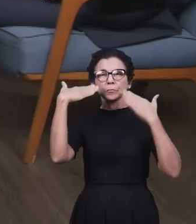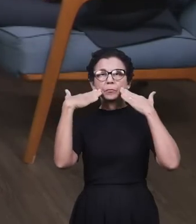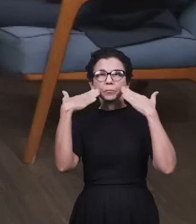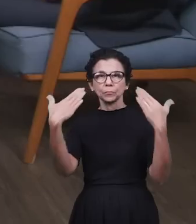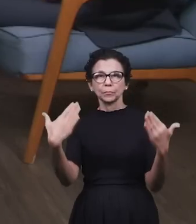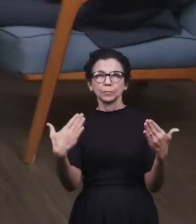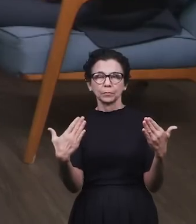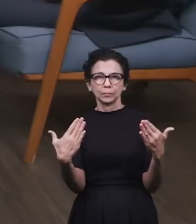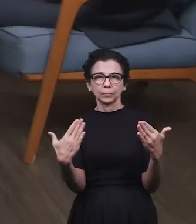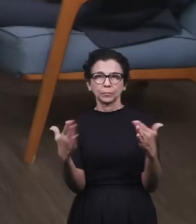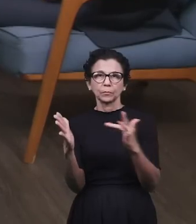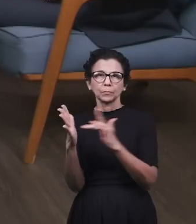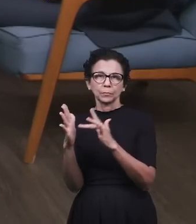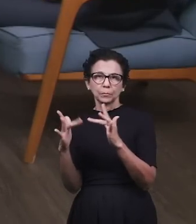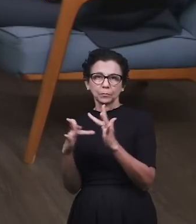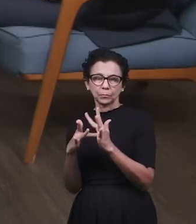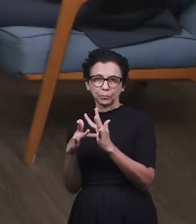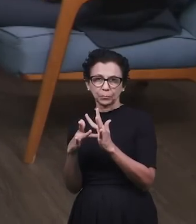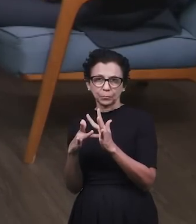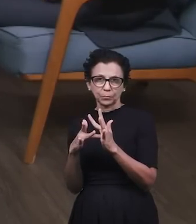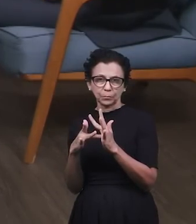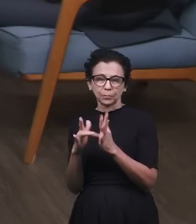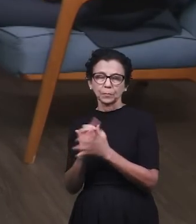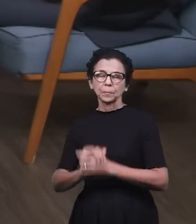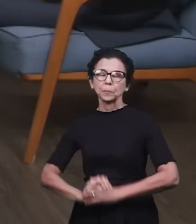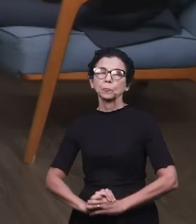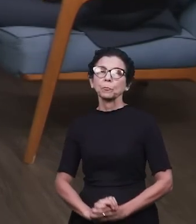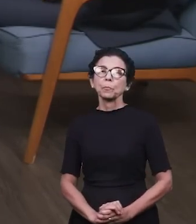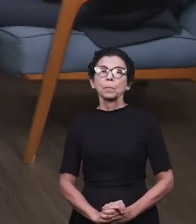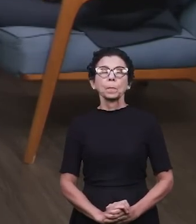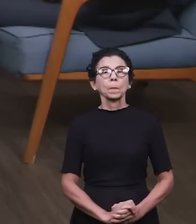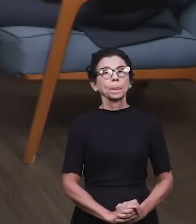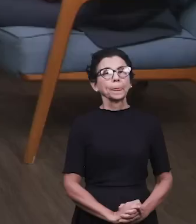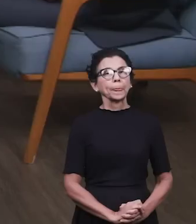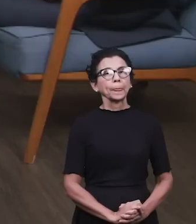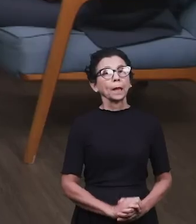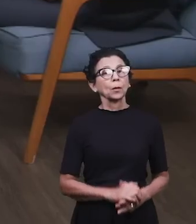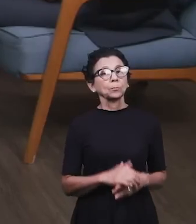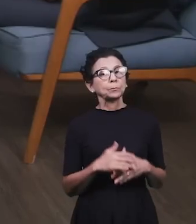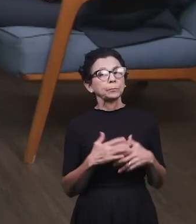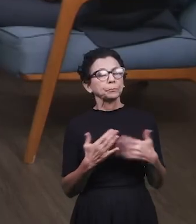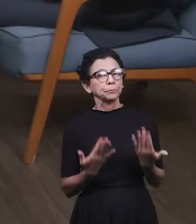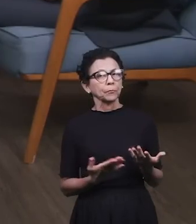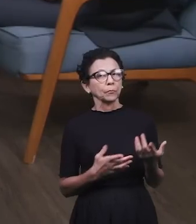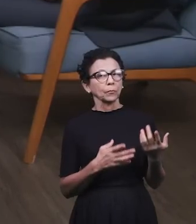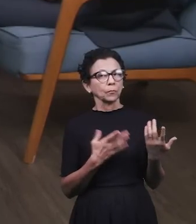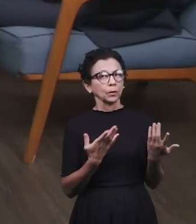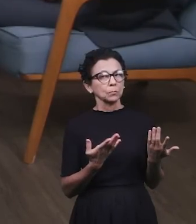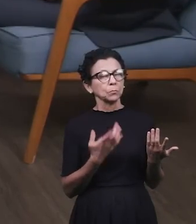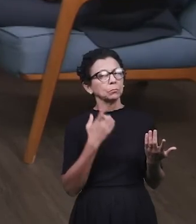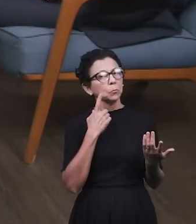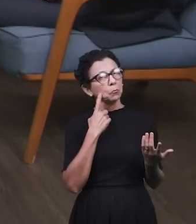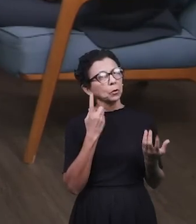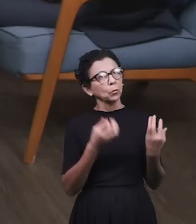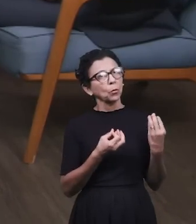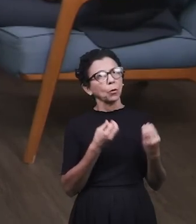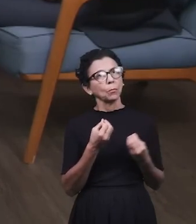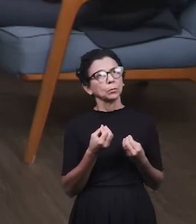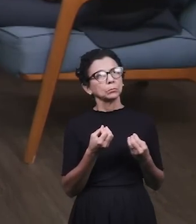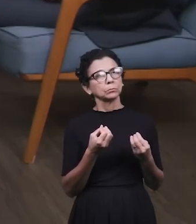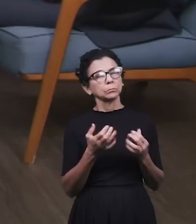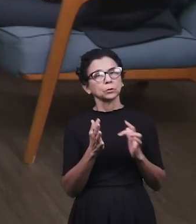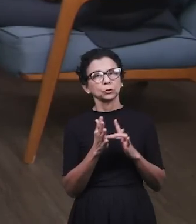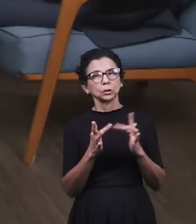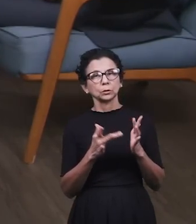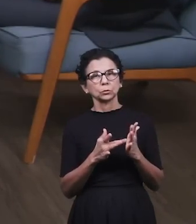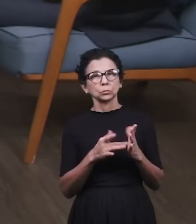Jesus histórico. Sim. Outra coisa é o Jesus que se revela no Apocalipse, que está